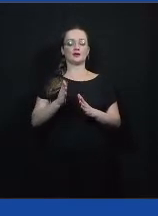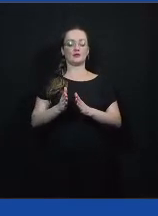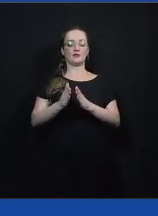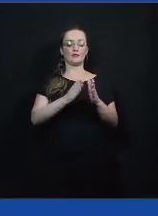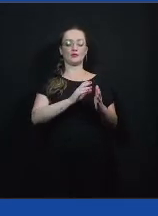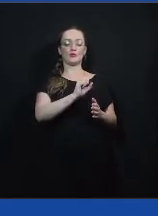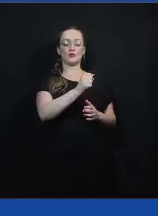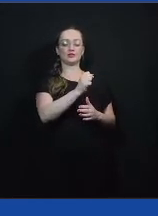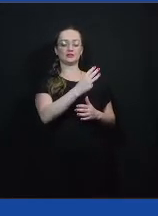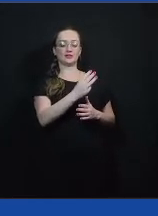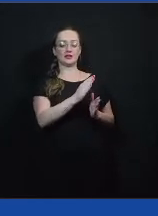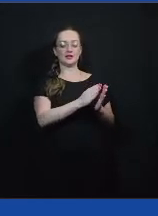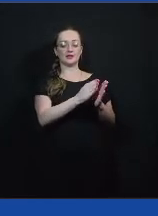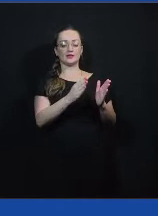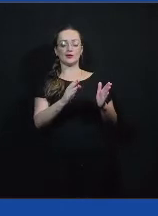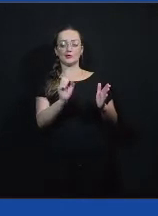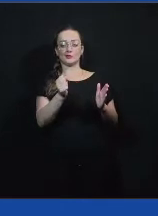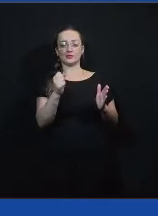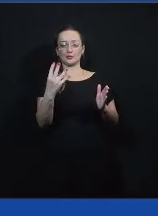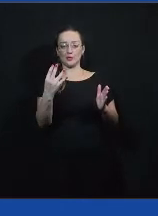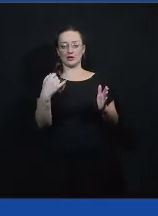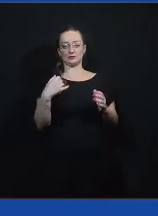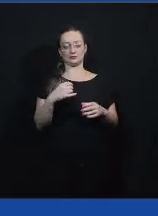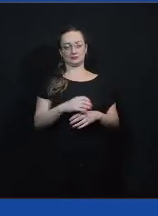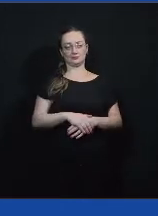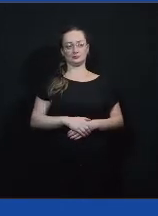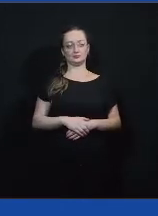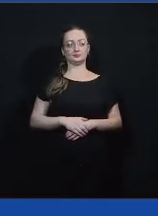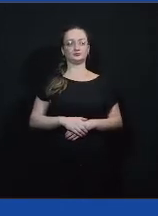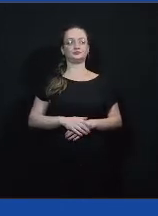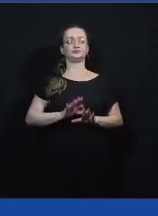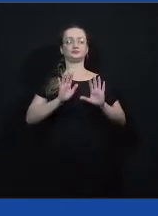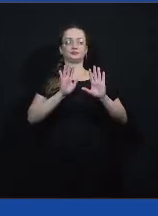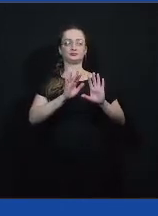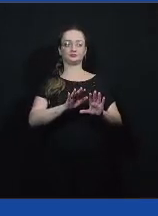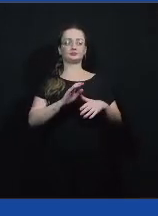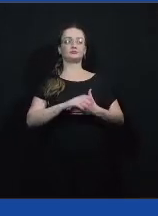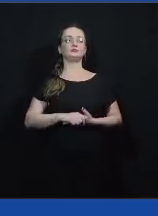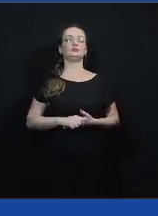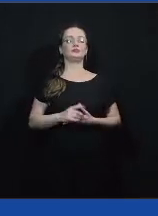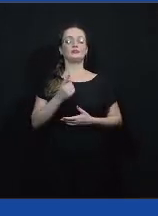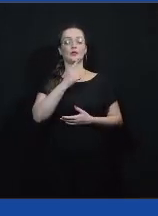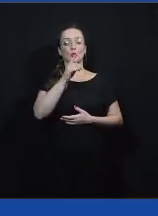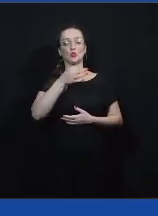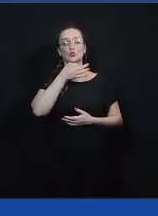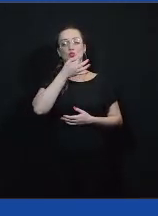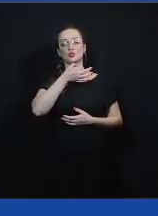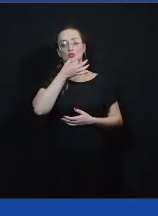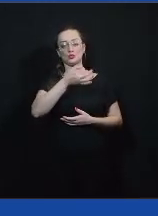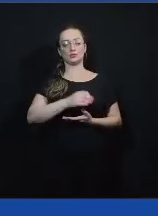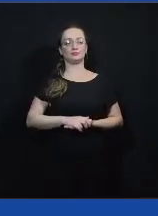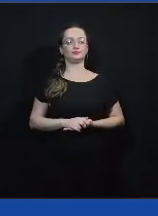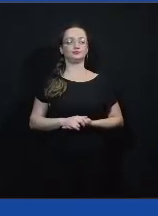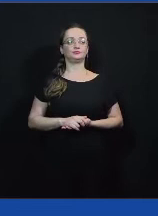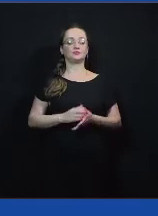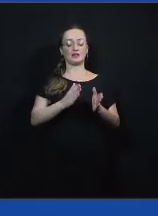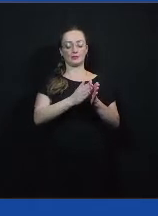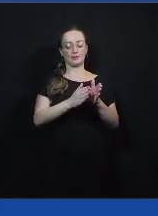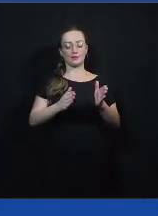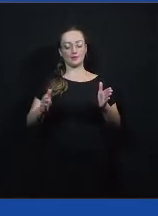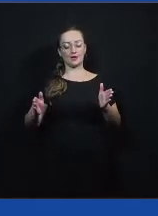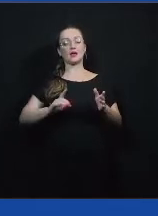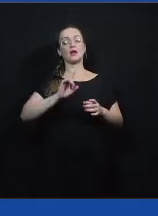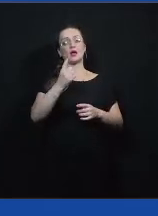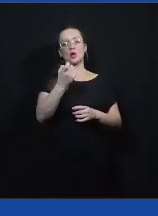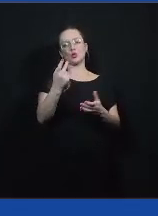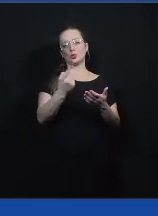83 e 84 galera então fica aí a a única dica né da questão da linha do tempo foi a